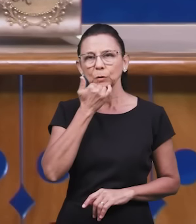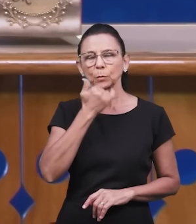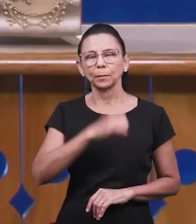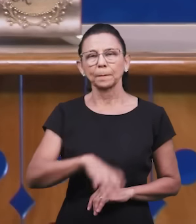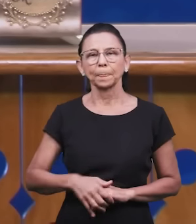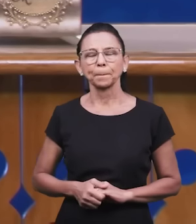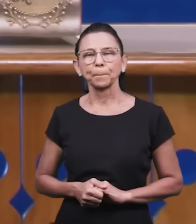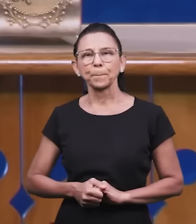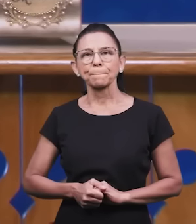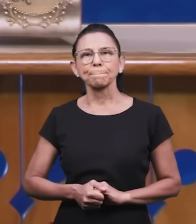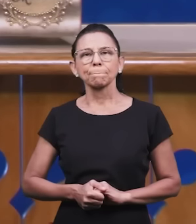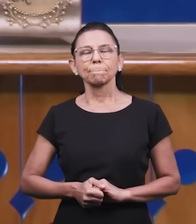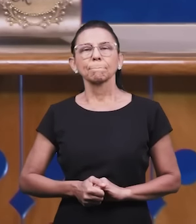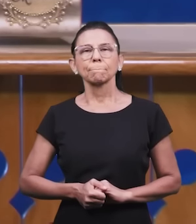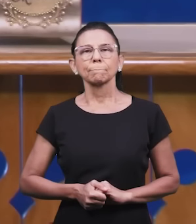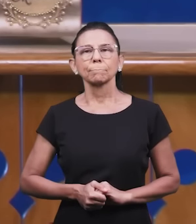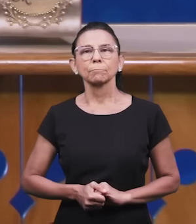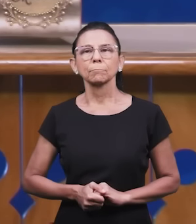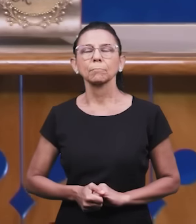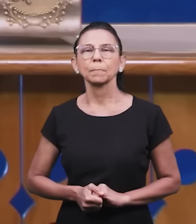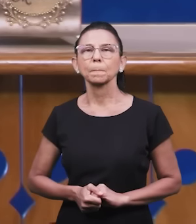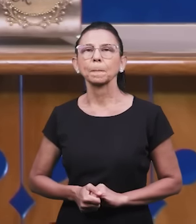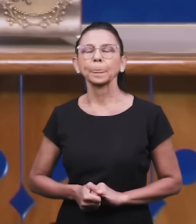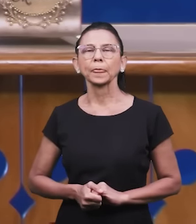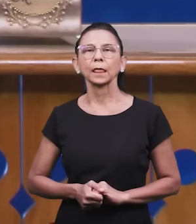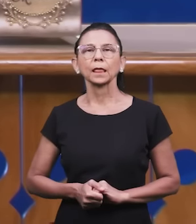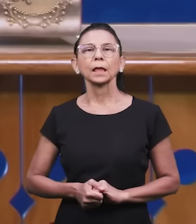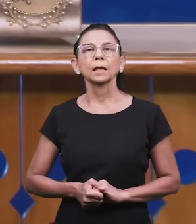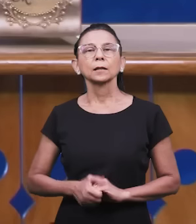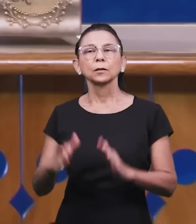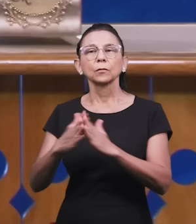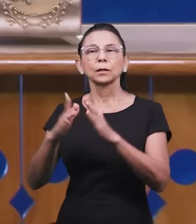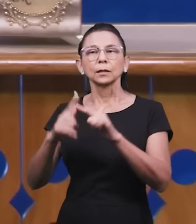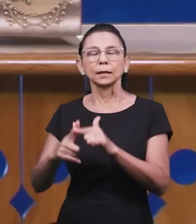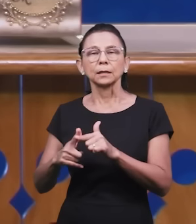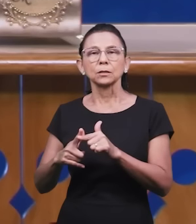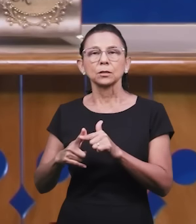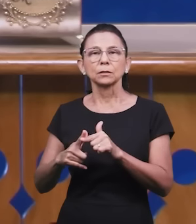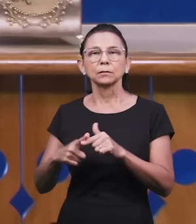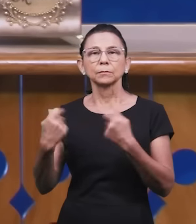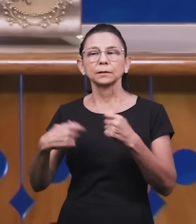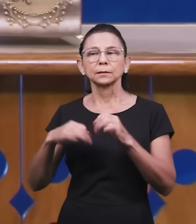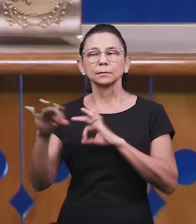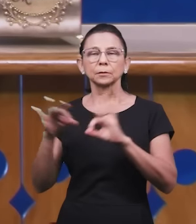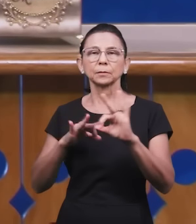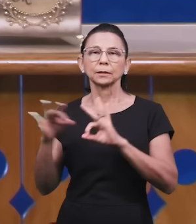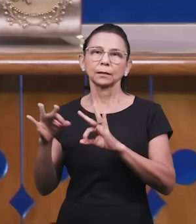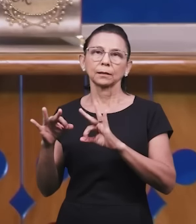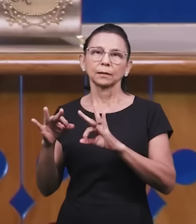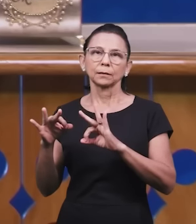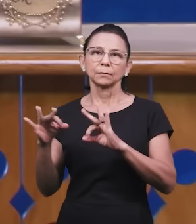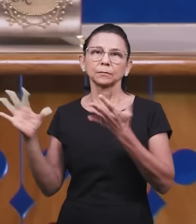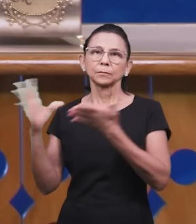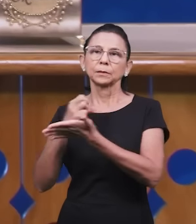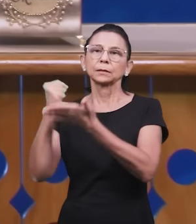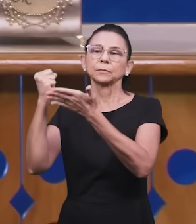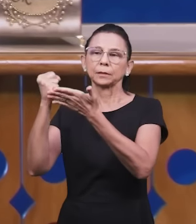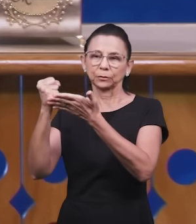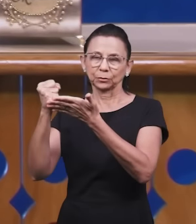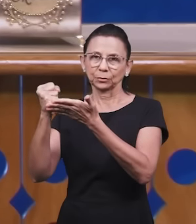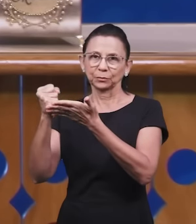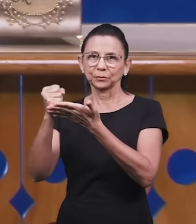se refere exatamente a um preparo da igreja nessa última hora para o grande dia do Senhor.